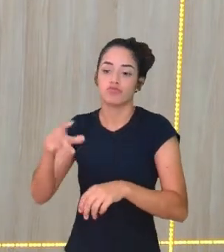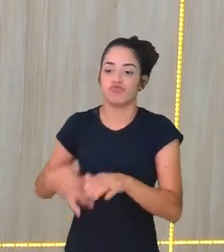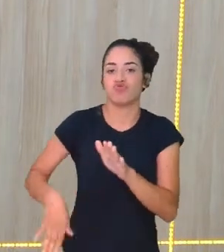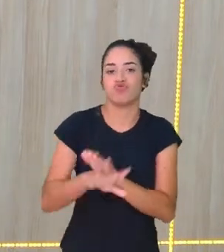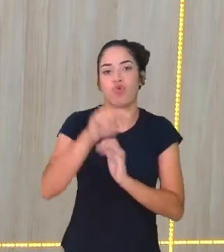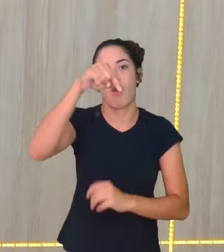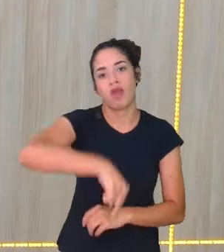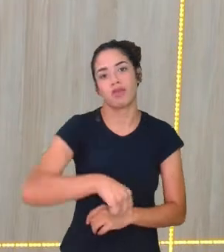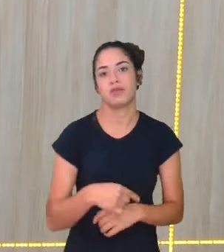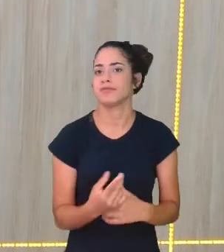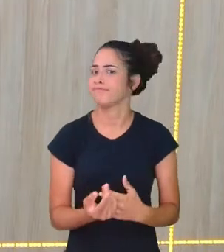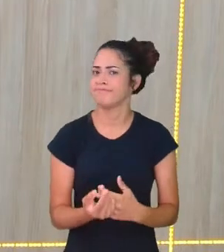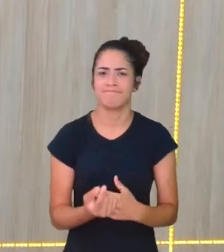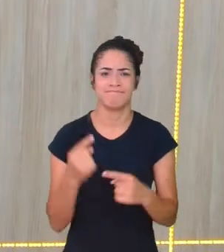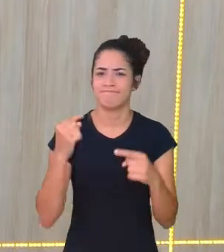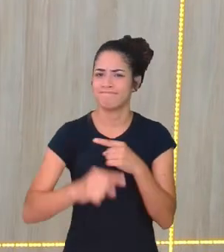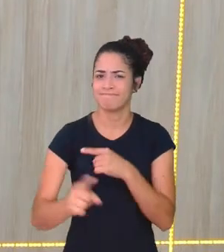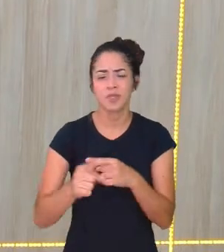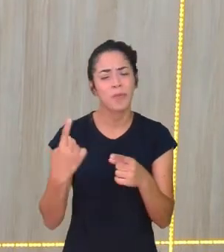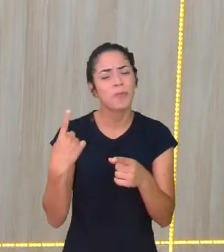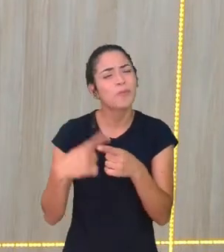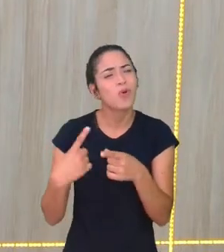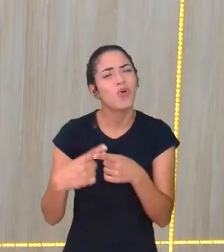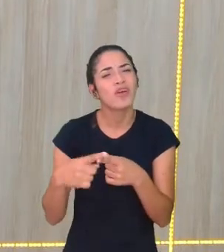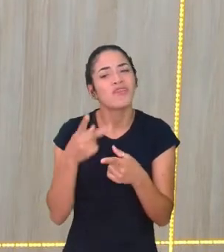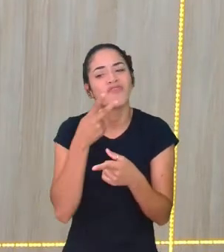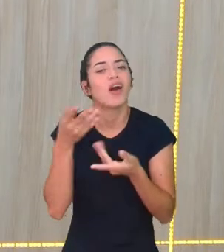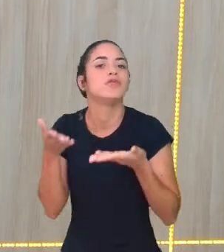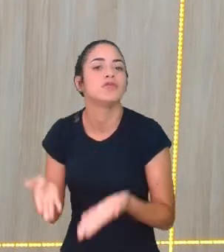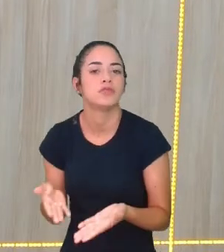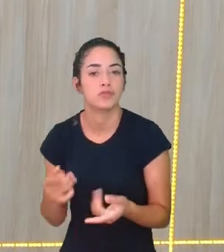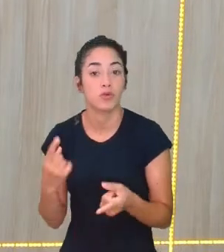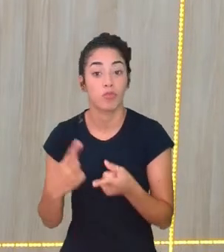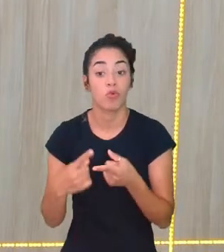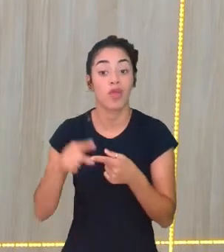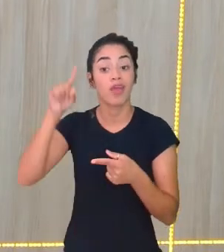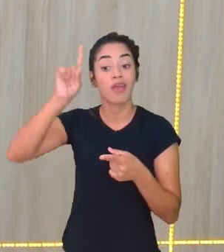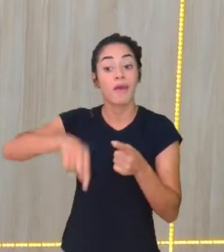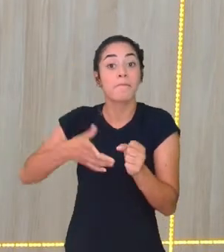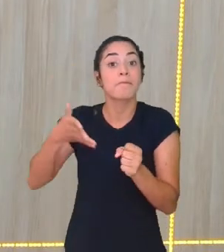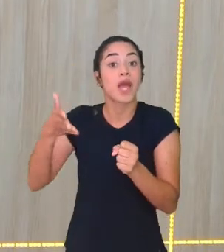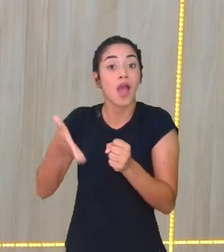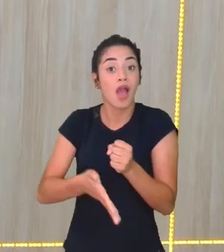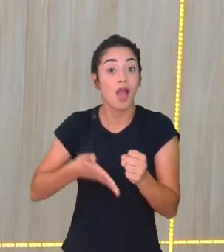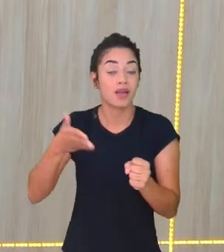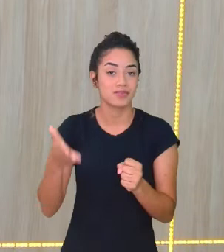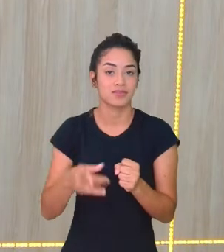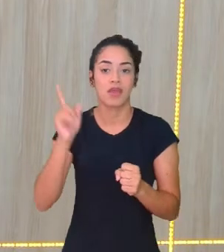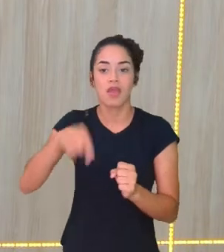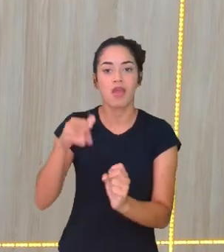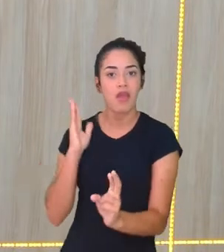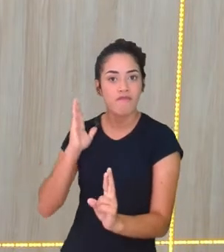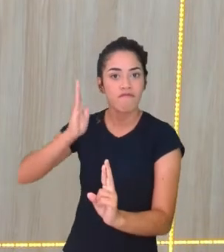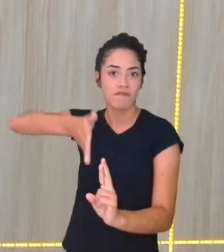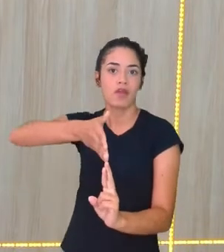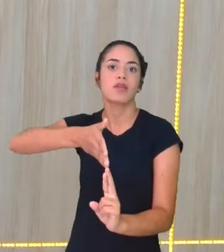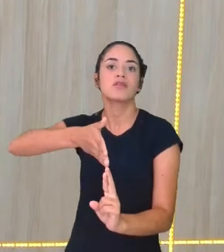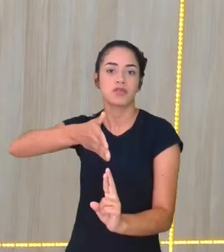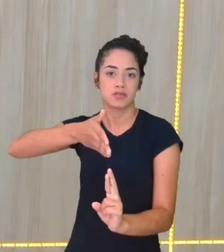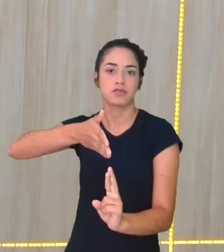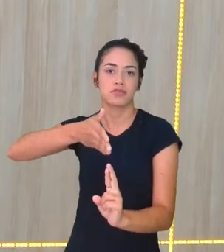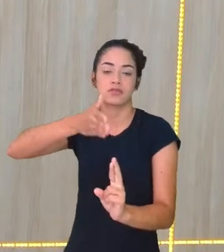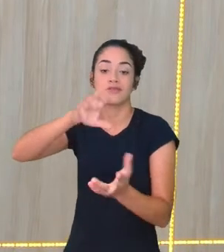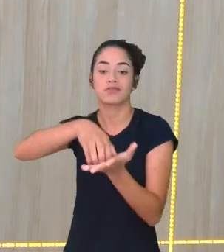porque é que se dizia isso porque tomava-se como base né para a história de todo mundo o povo referencial estava